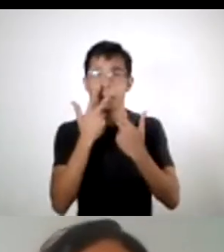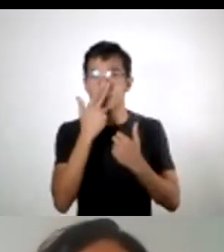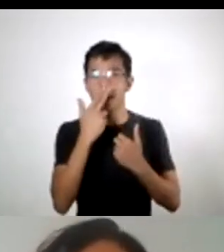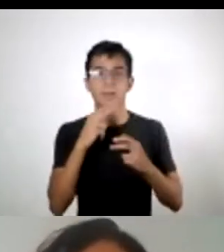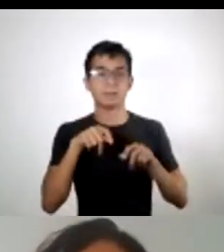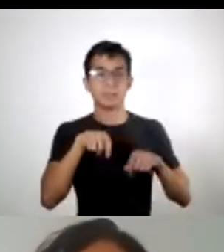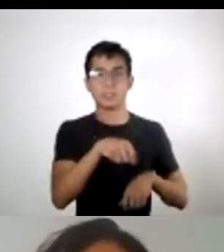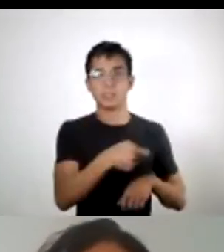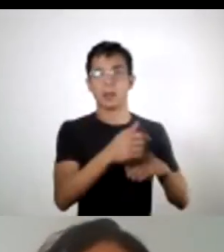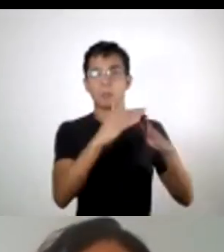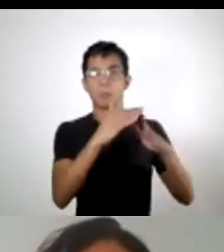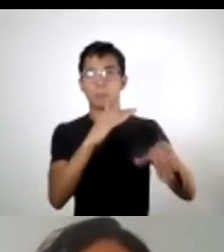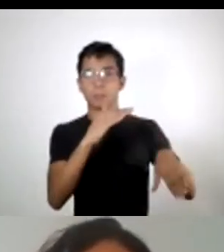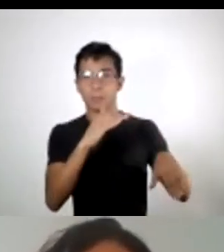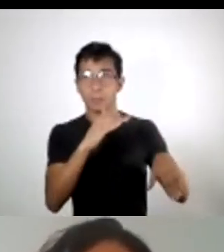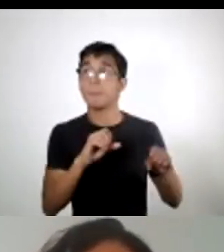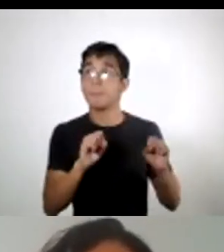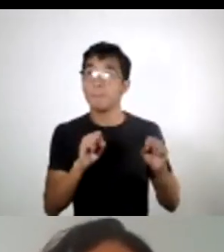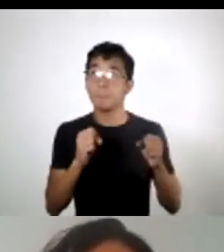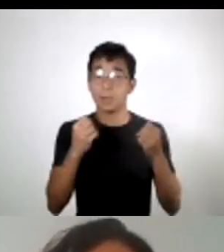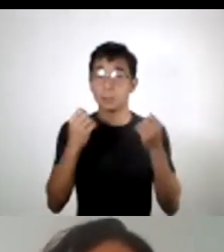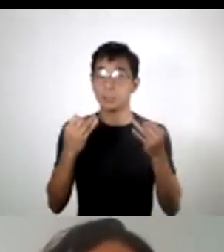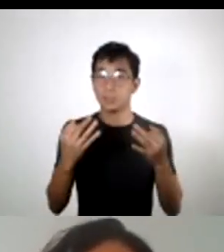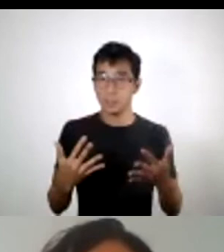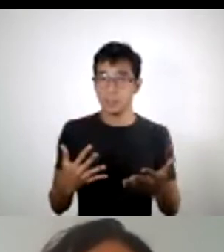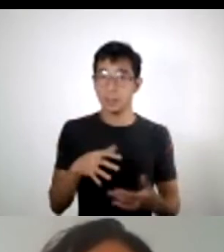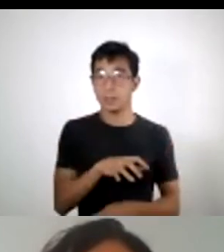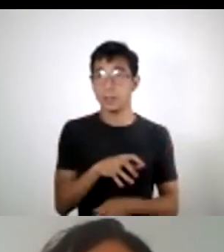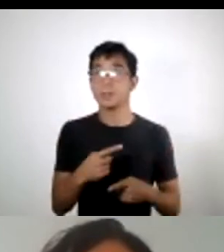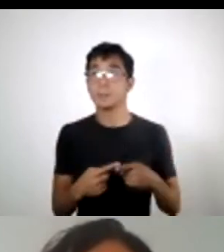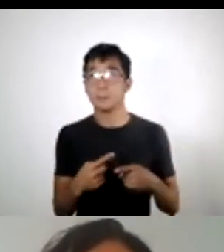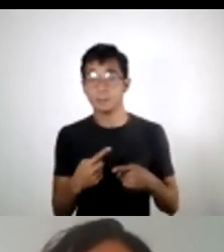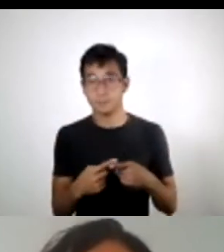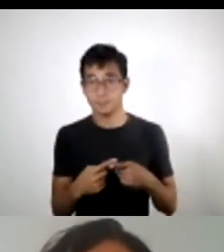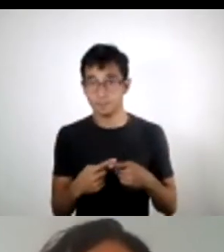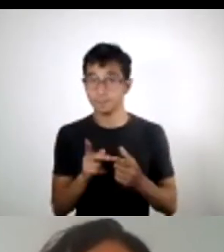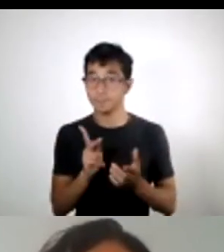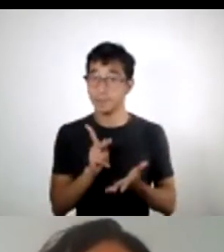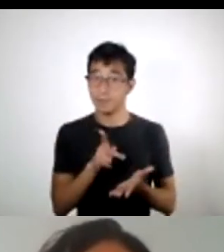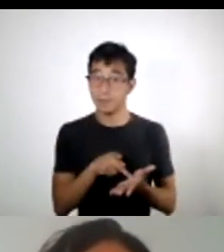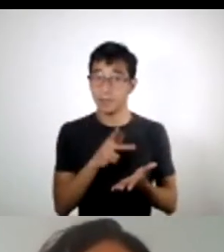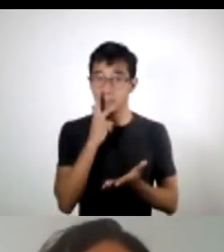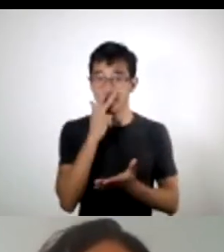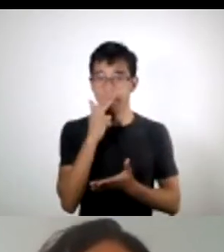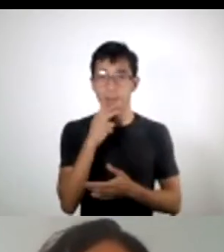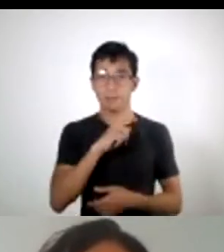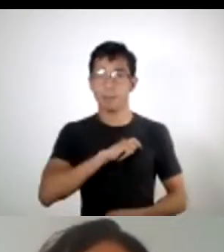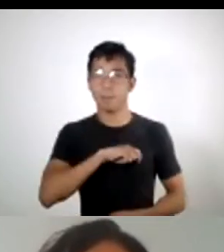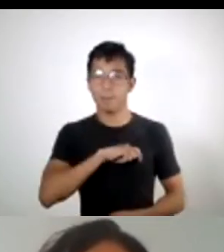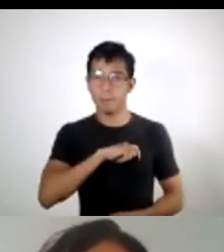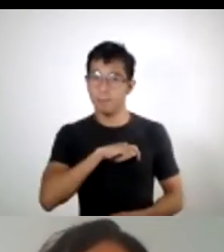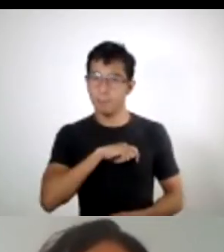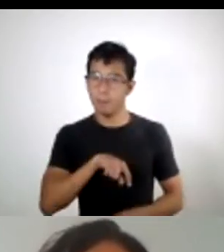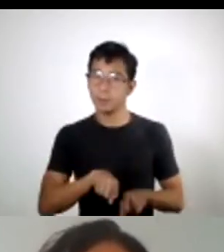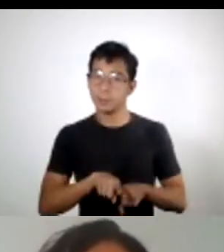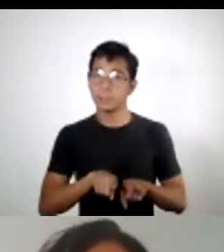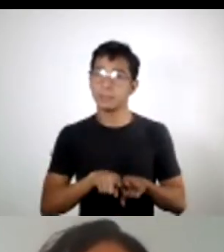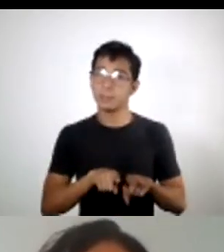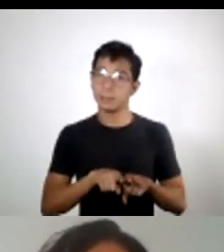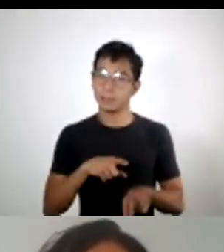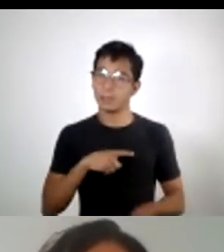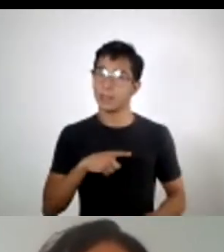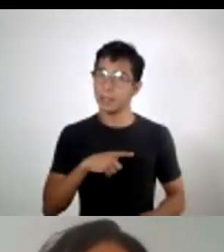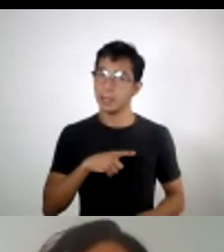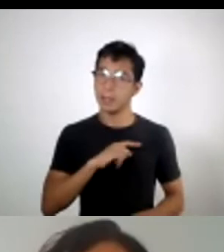que, na verdade, existe aí uma espécie de mau caratismo, né, no final das contas, né, de olhar para isso